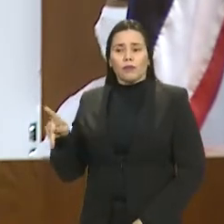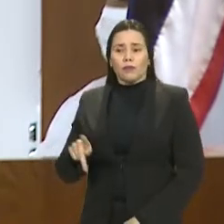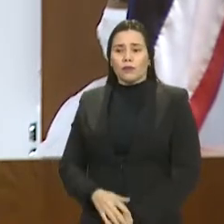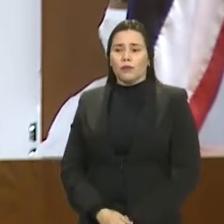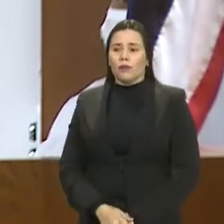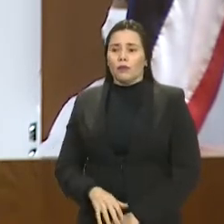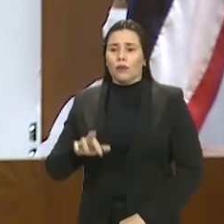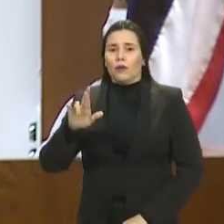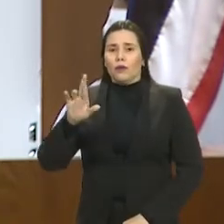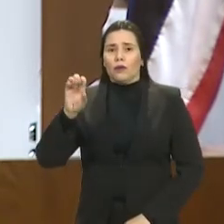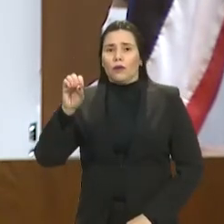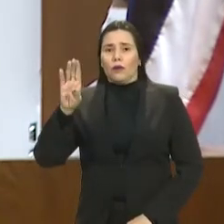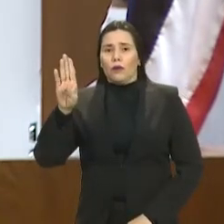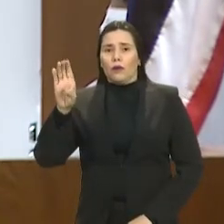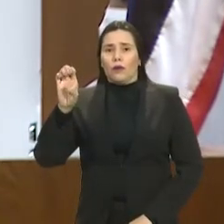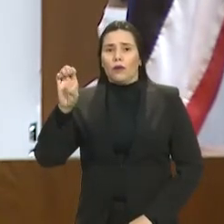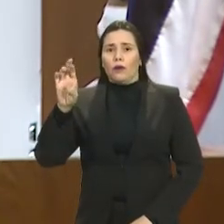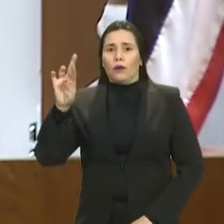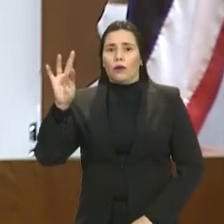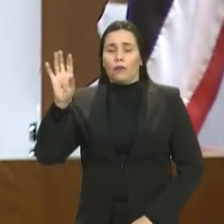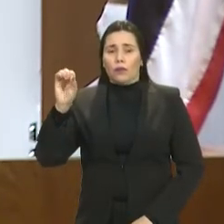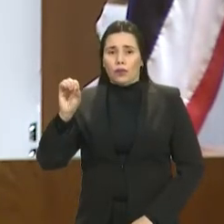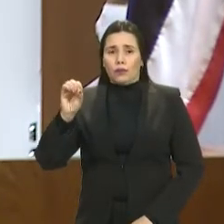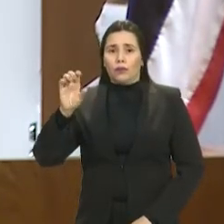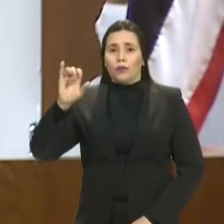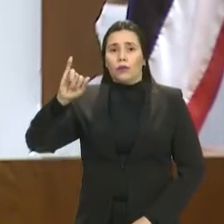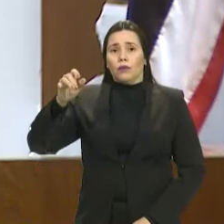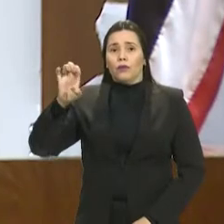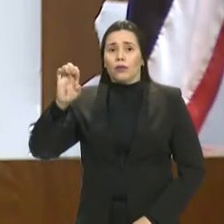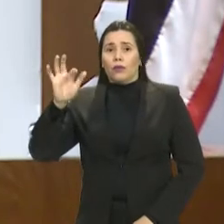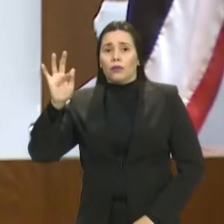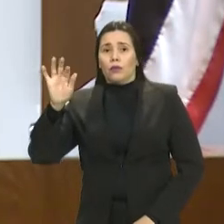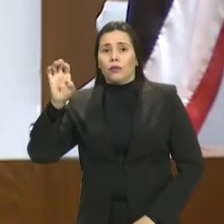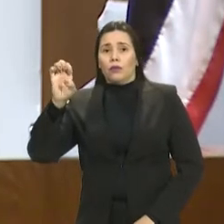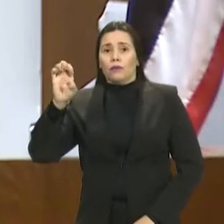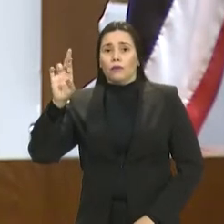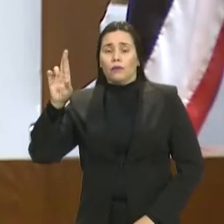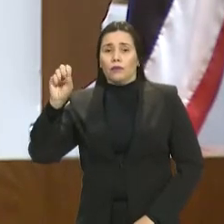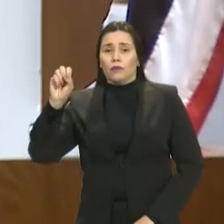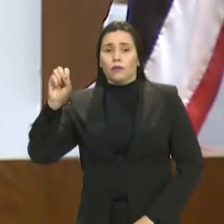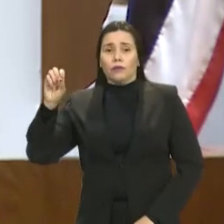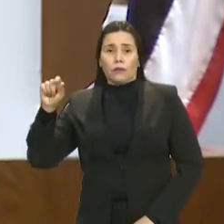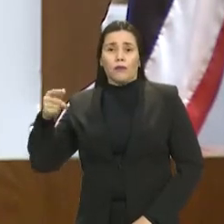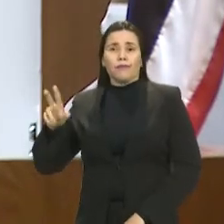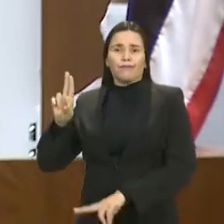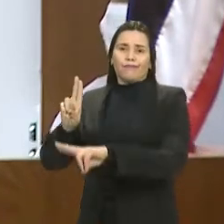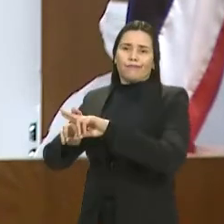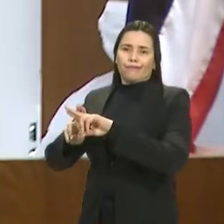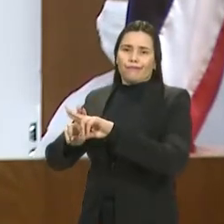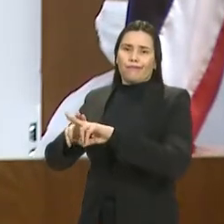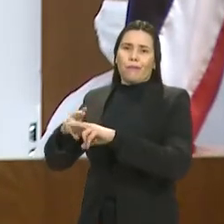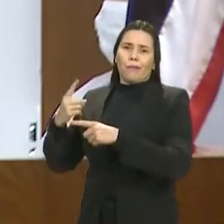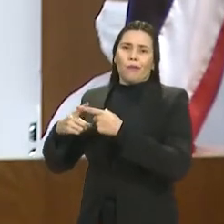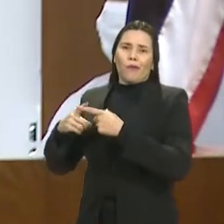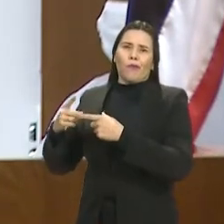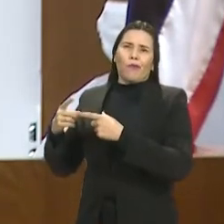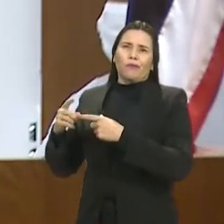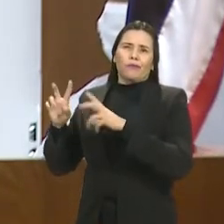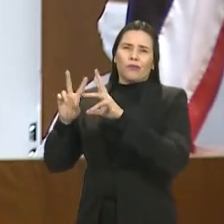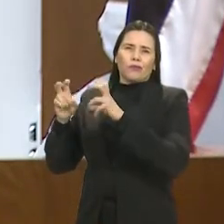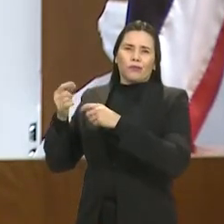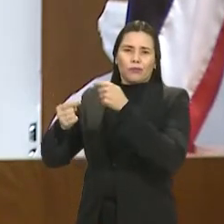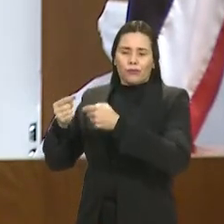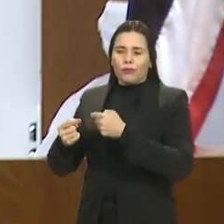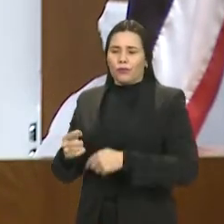Roberto Jefferson preso político o qual me deu a missão de comandar esta